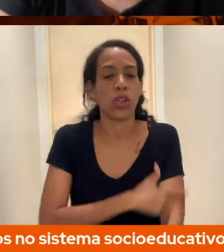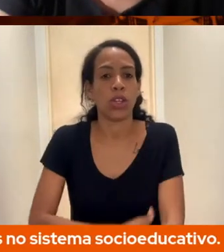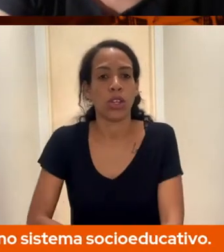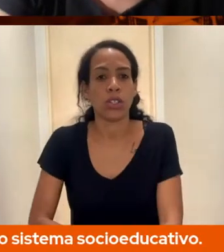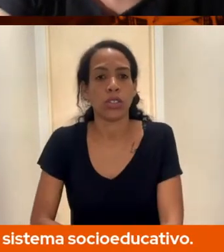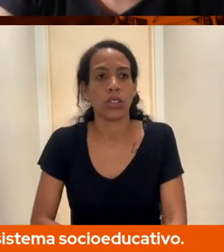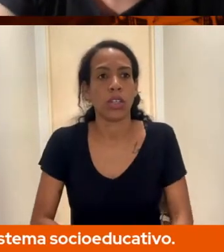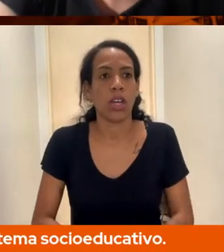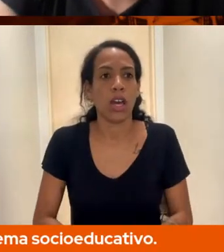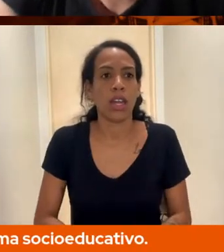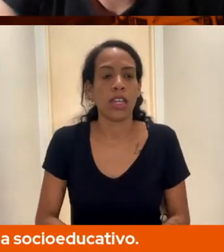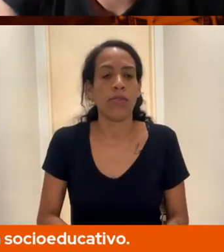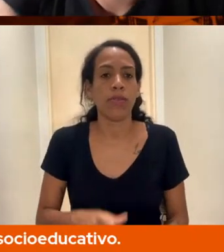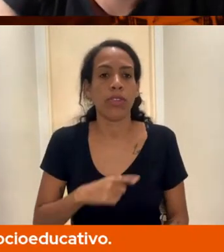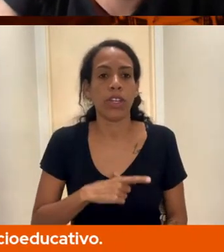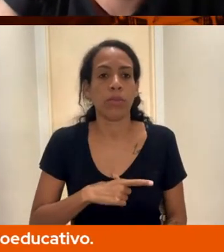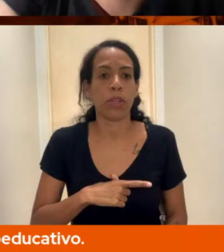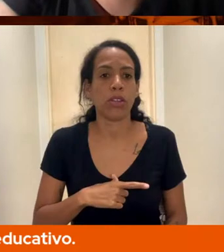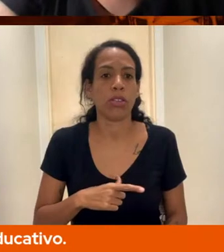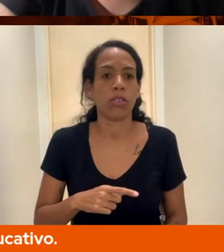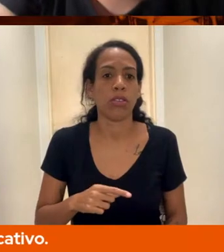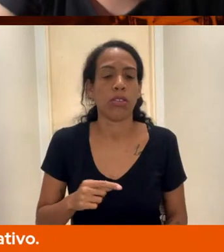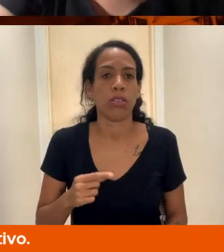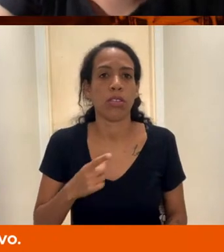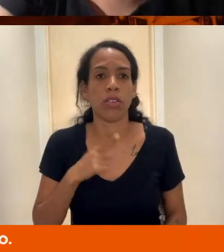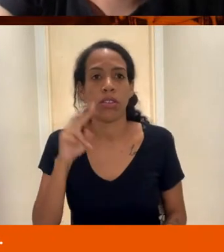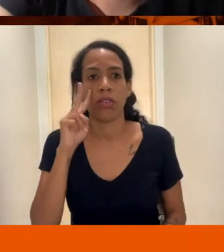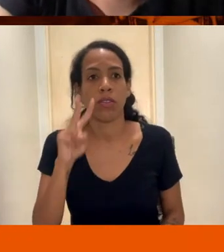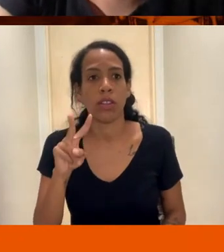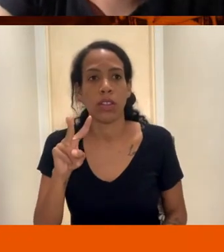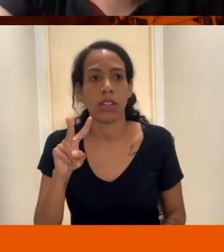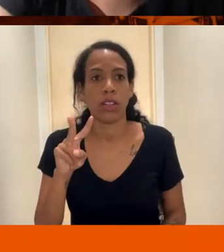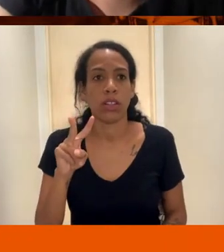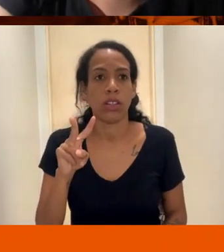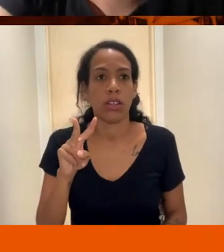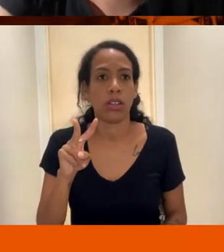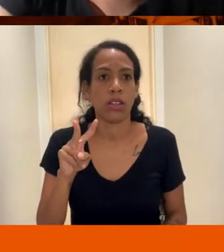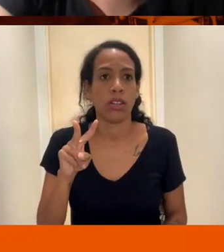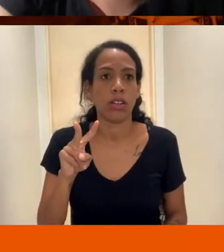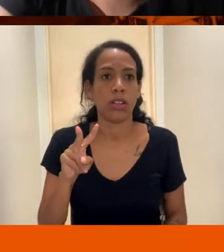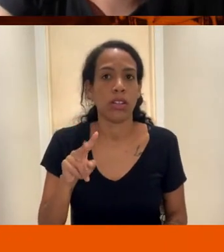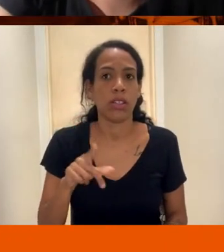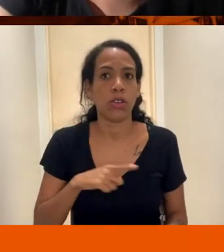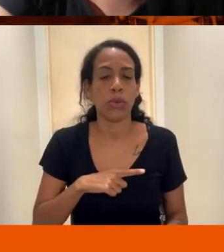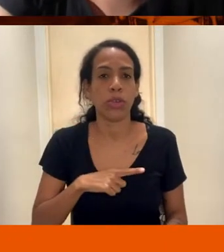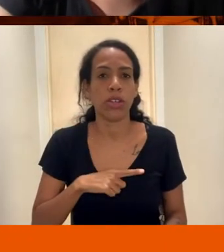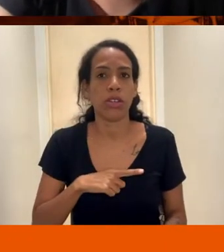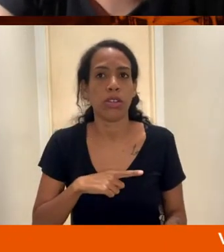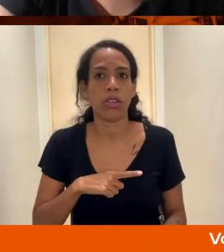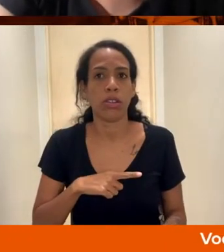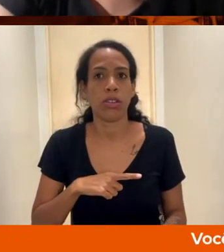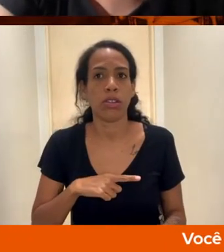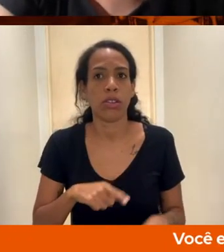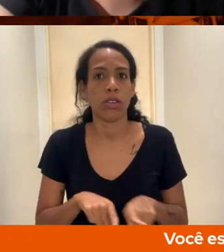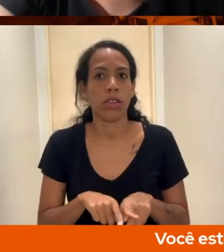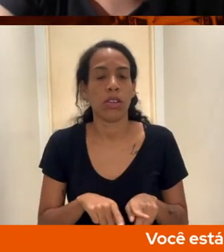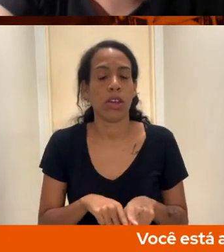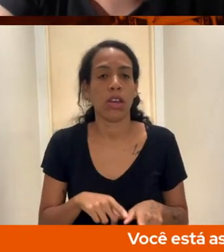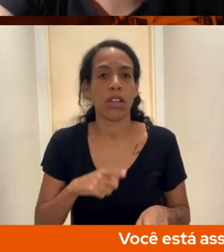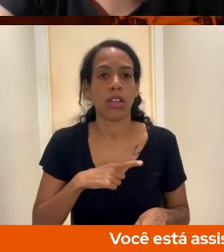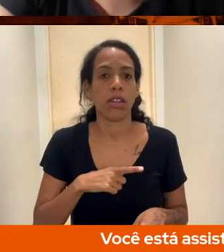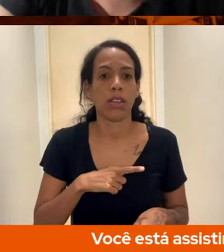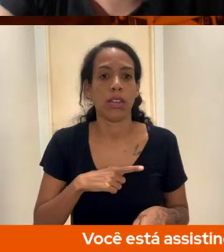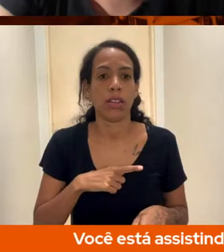socioeducação, ele se direciona como uma perspectiva de educar para o convívio social, né? E a gente ainda vem